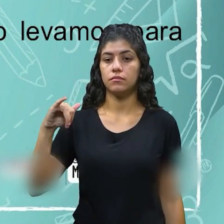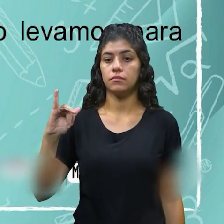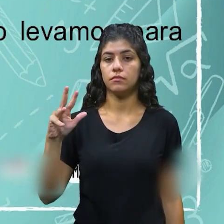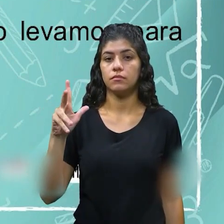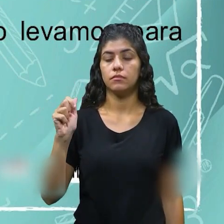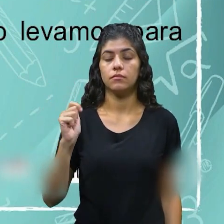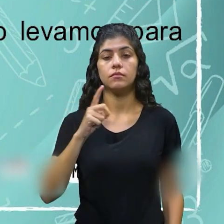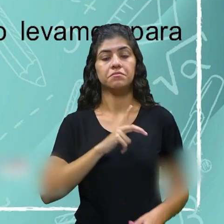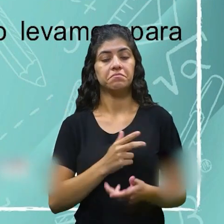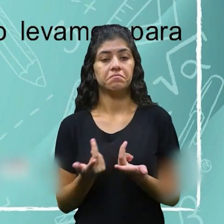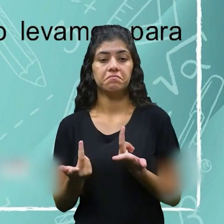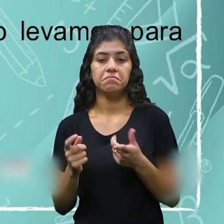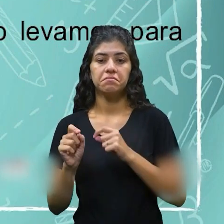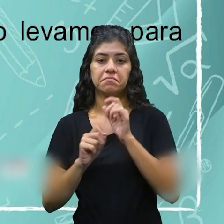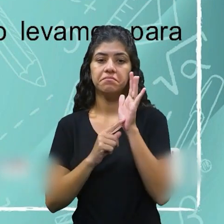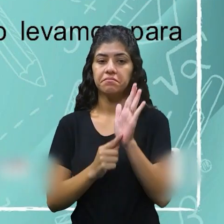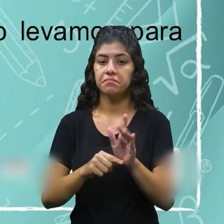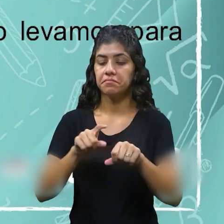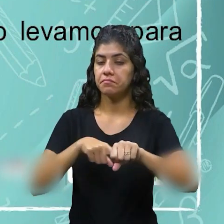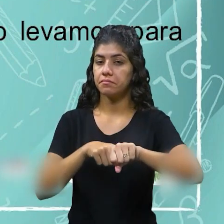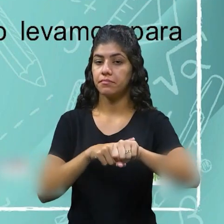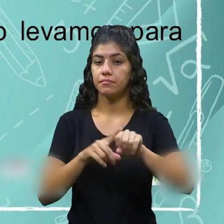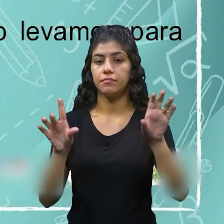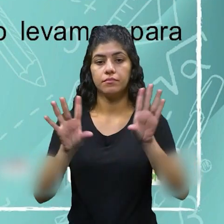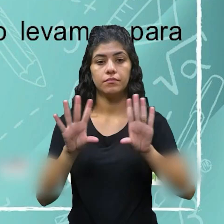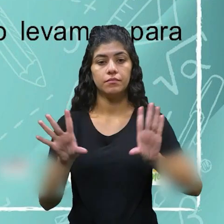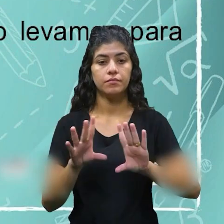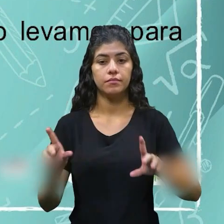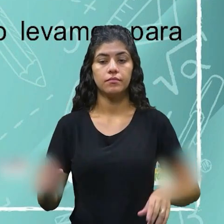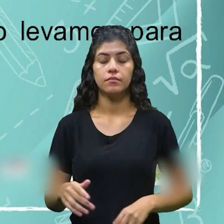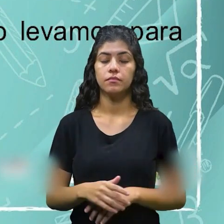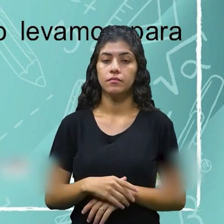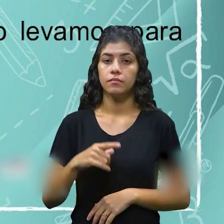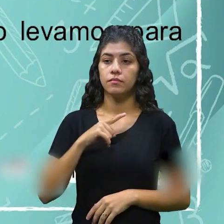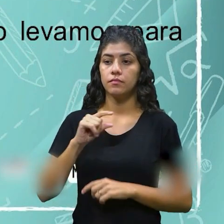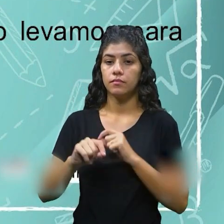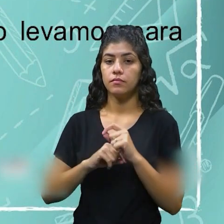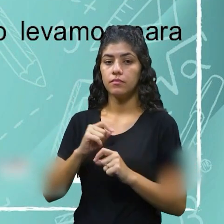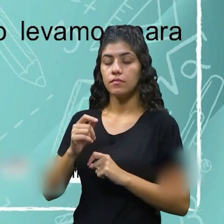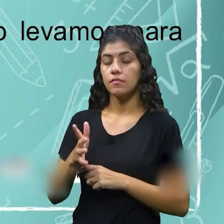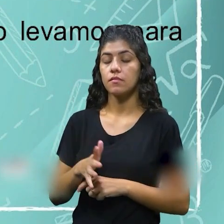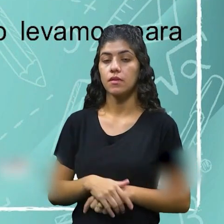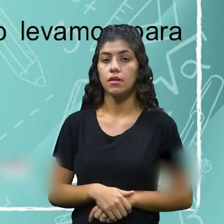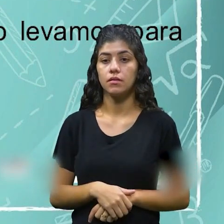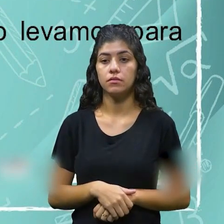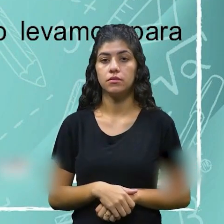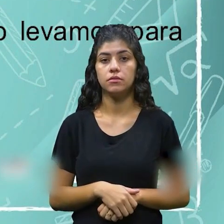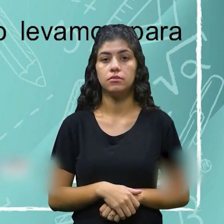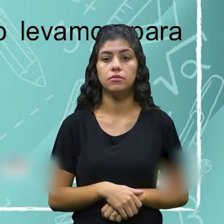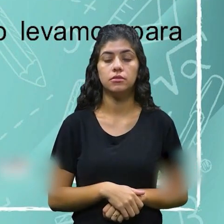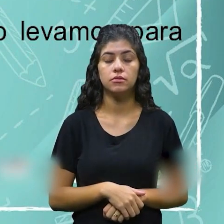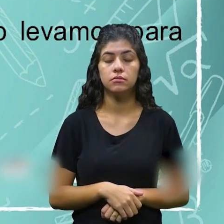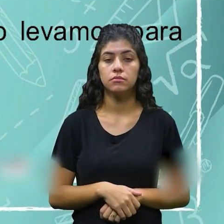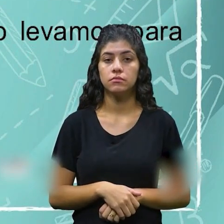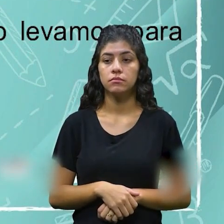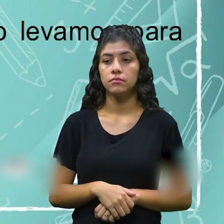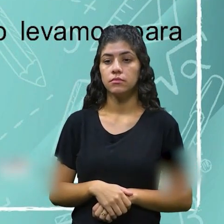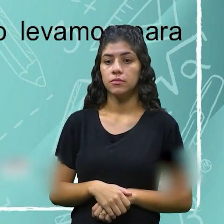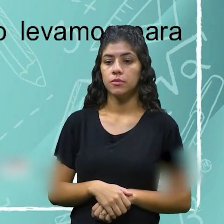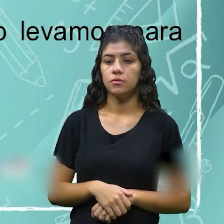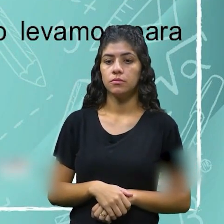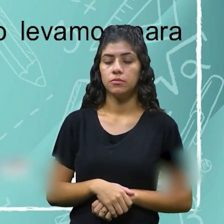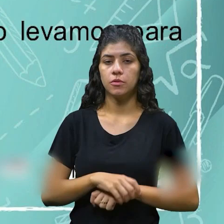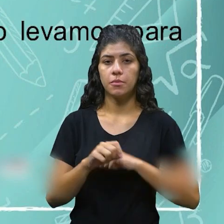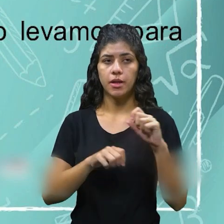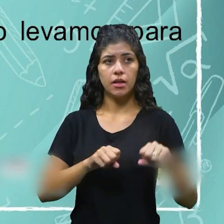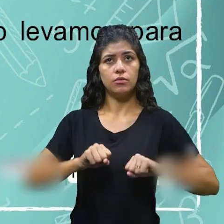trabalho não faz referência ao tempo, né? Quando você levanta um halteres, que é um aparelho de ginástica,